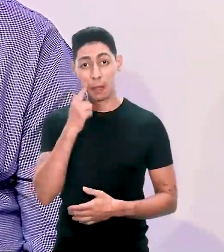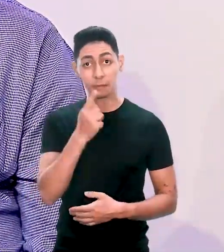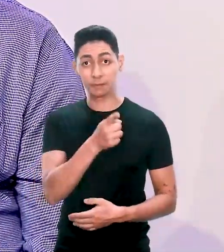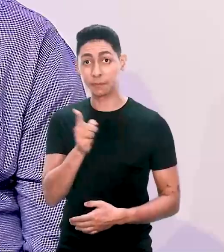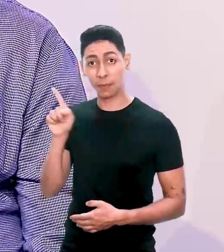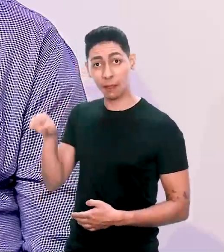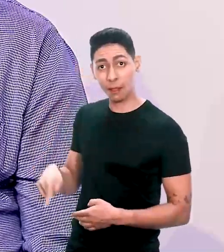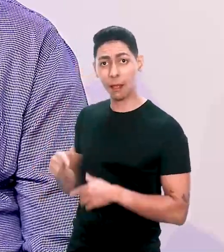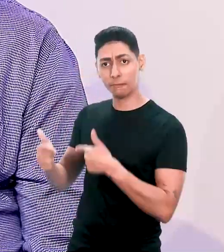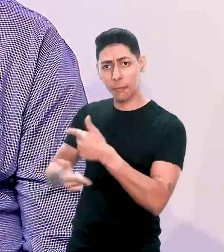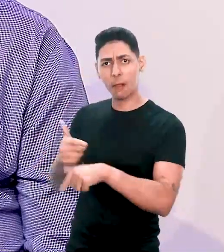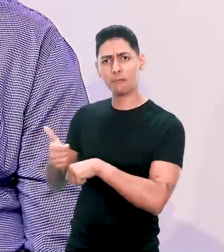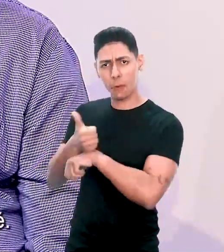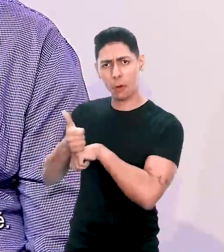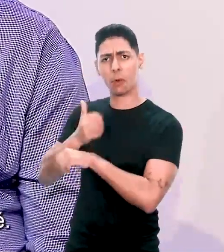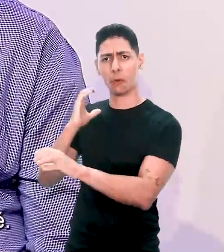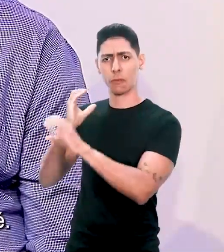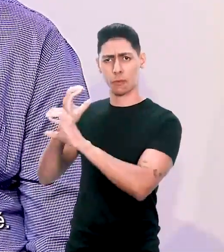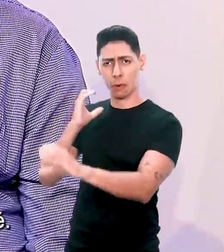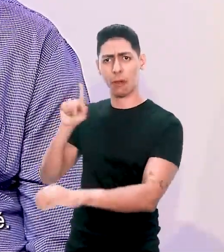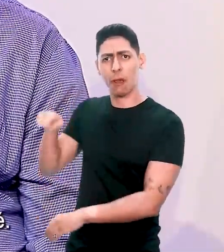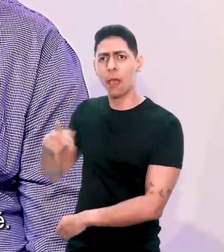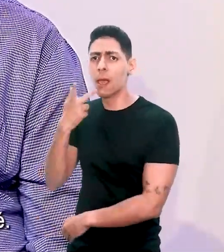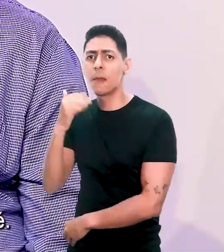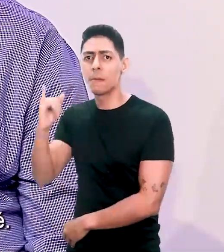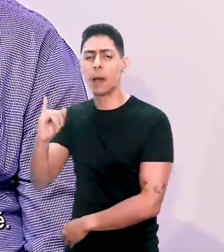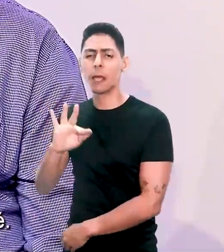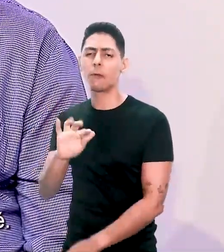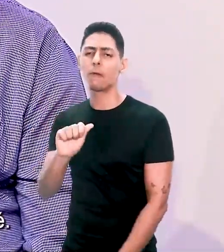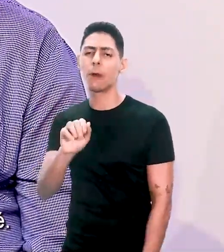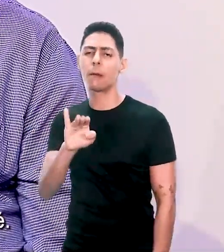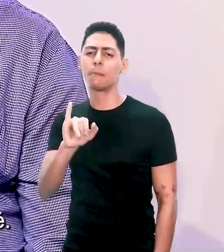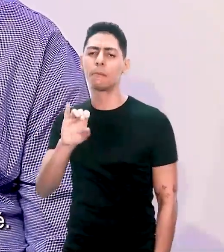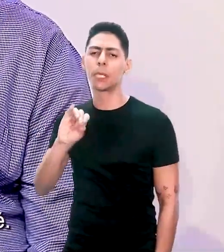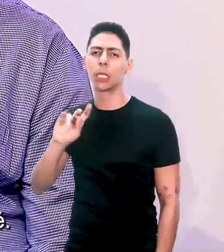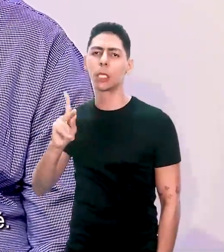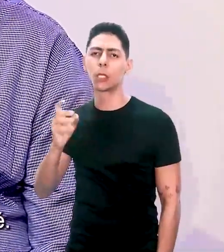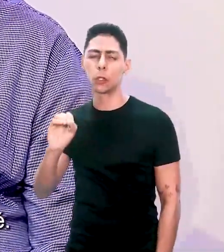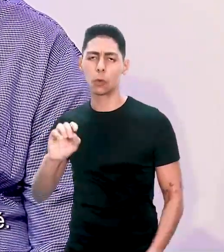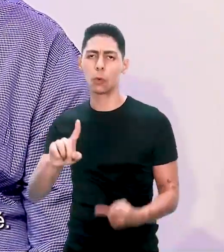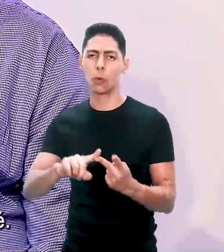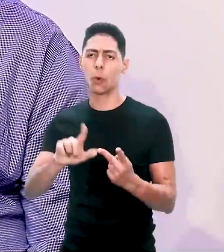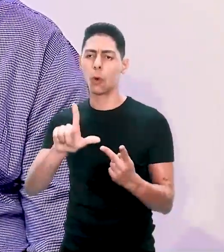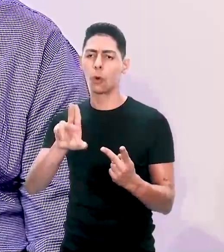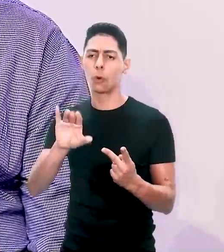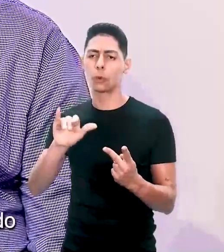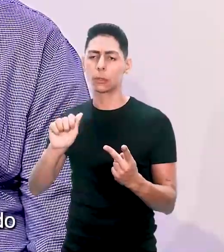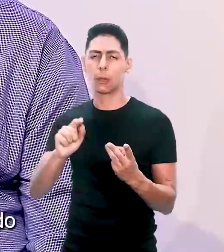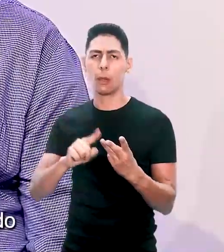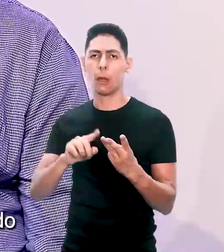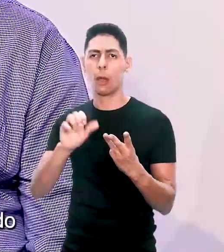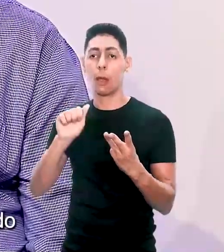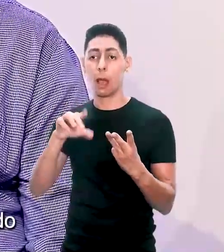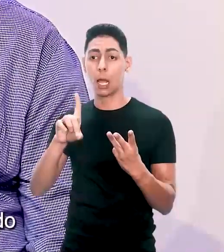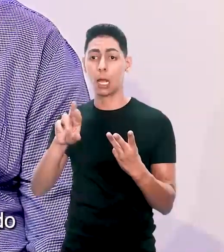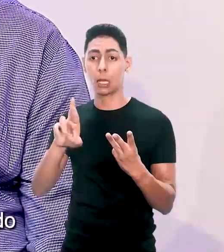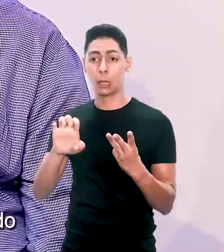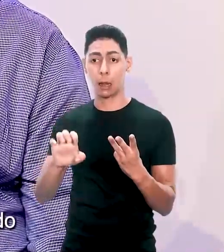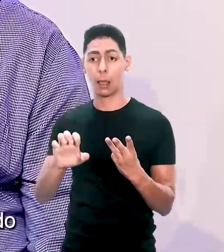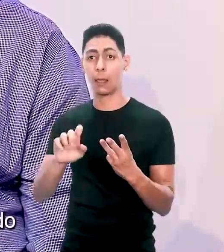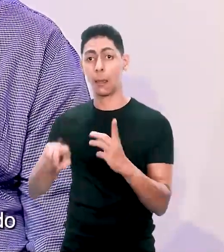é engenheiro civil, ele é pai do Fabinho, da Lúcia e do André, tem